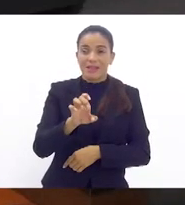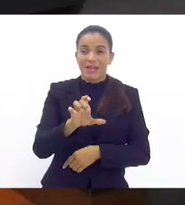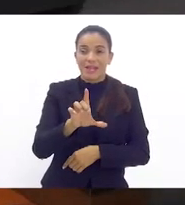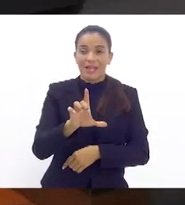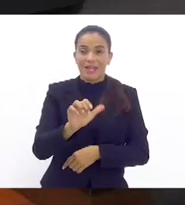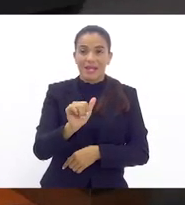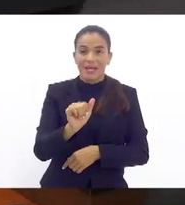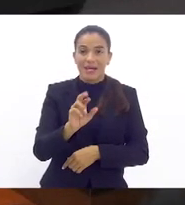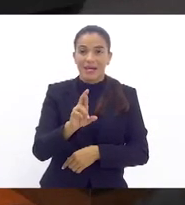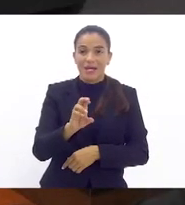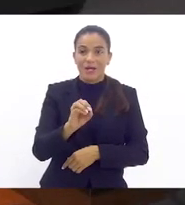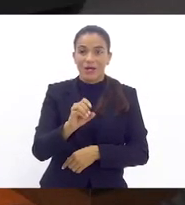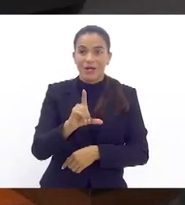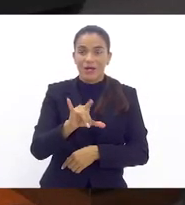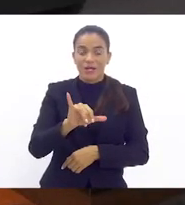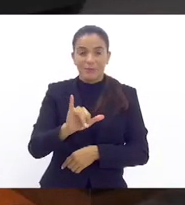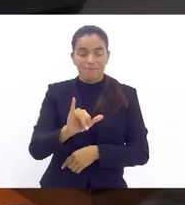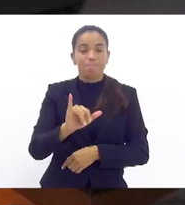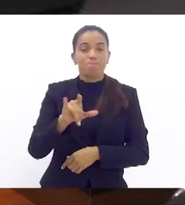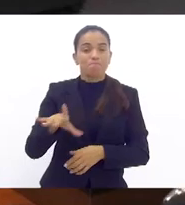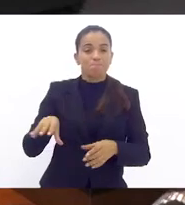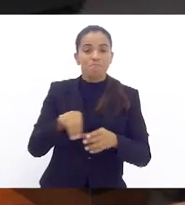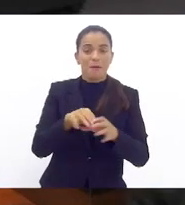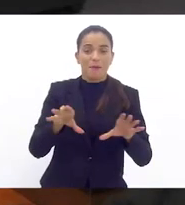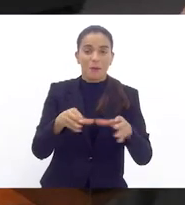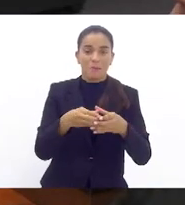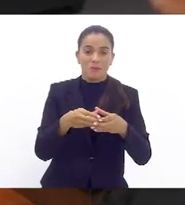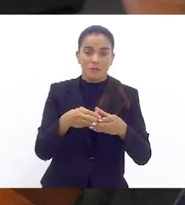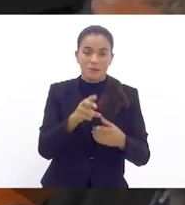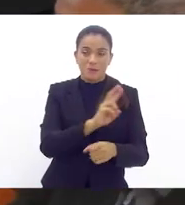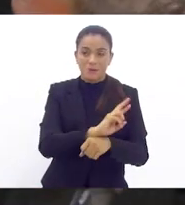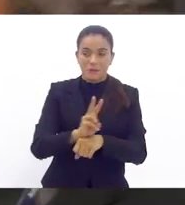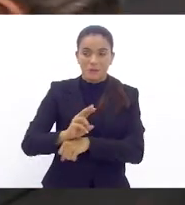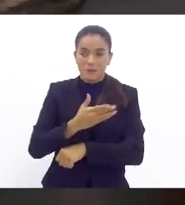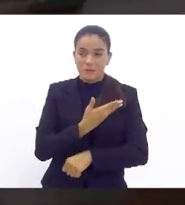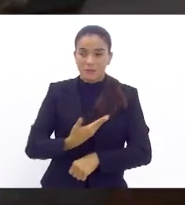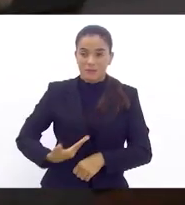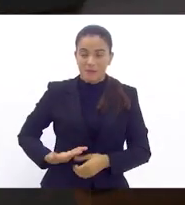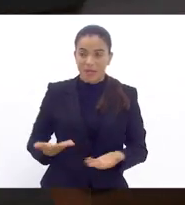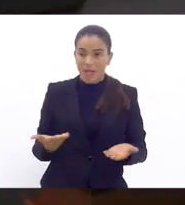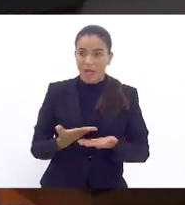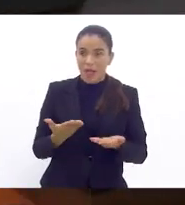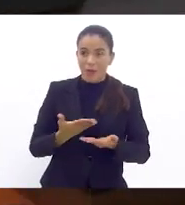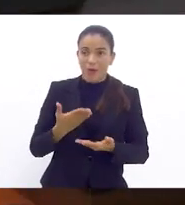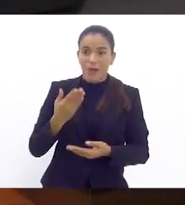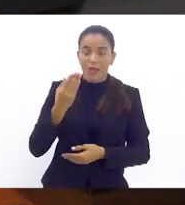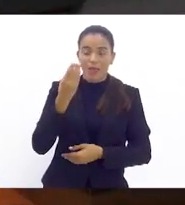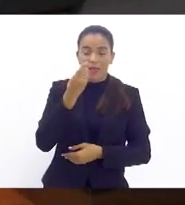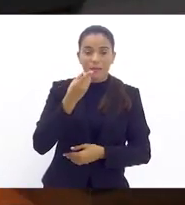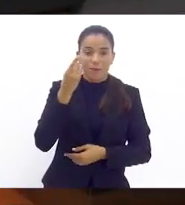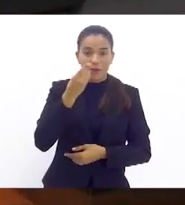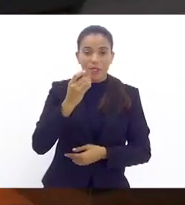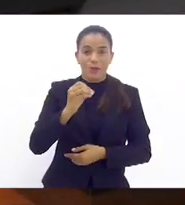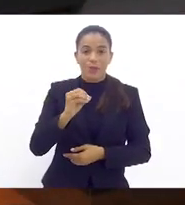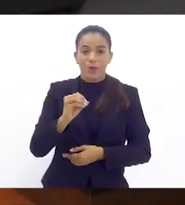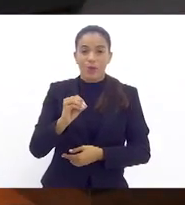membro da Comissão de Segurança Pública e Assuntos de Polícia. Com a palavra, o deputado Otônio de Paula Paiva.